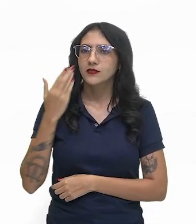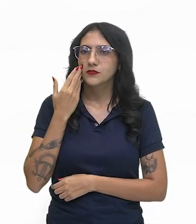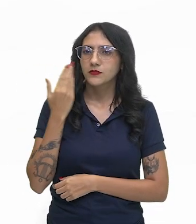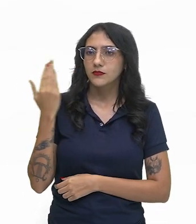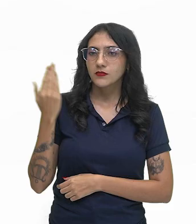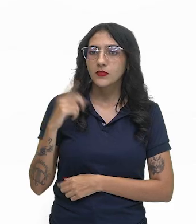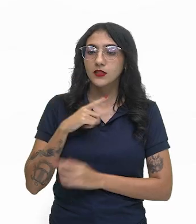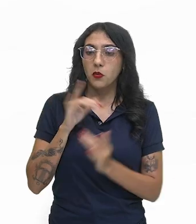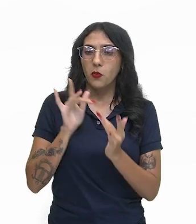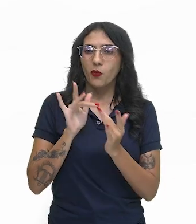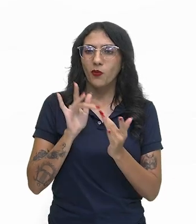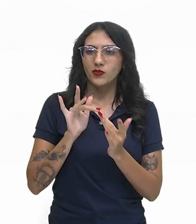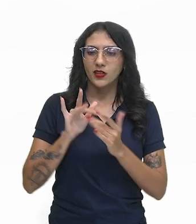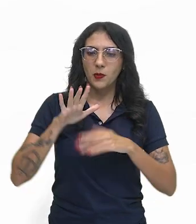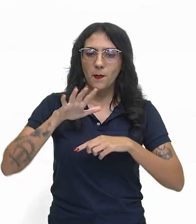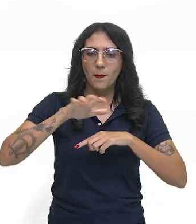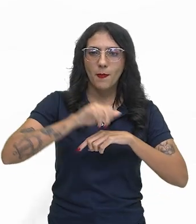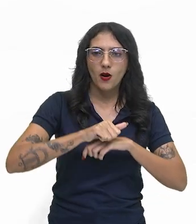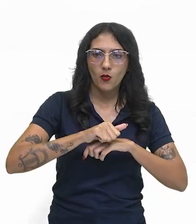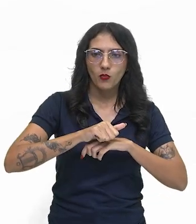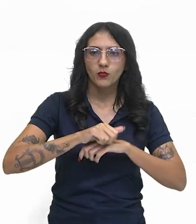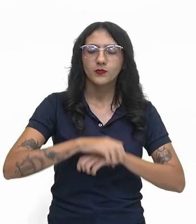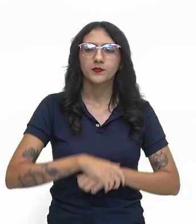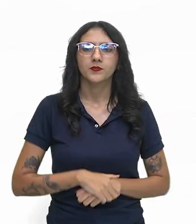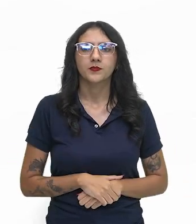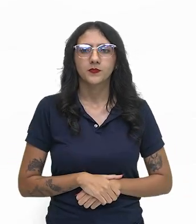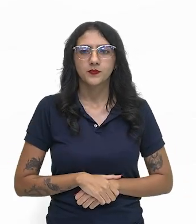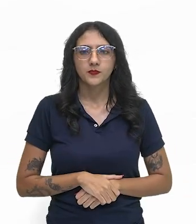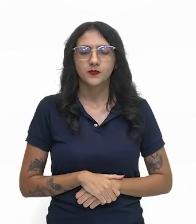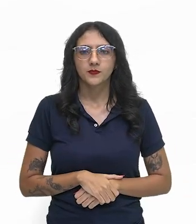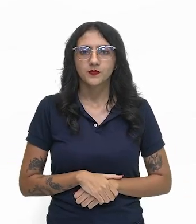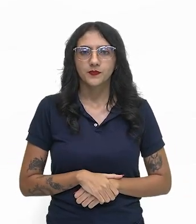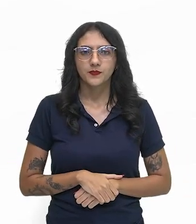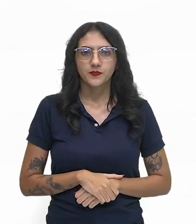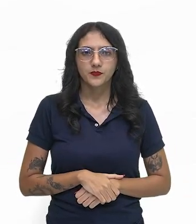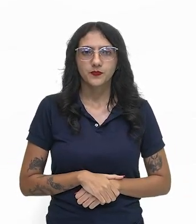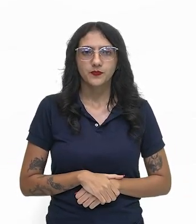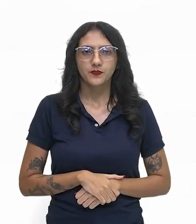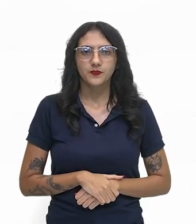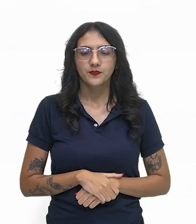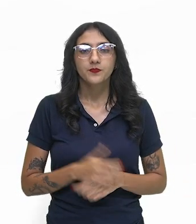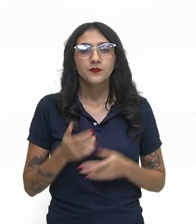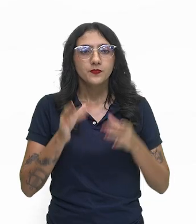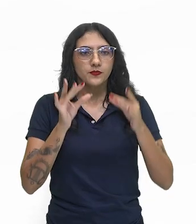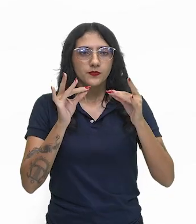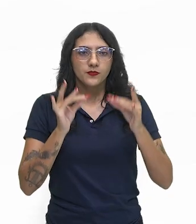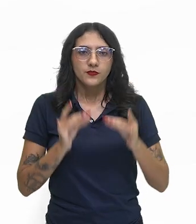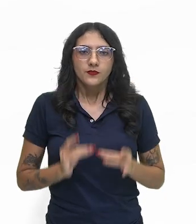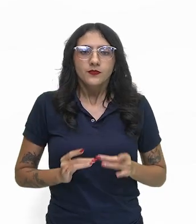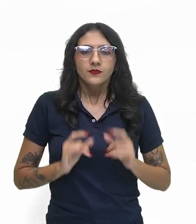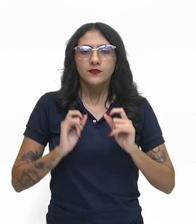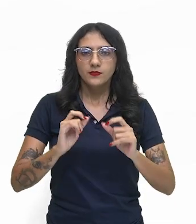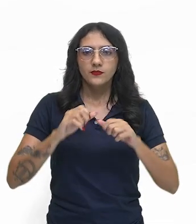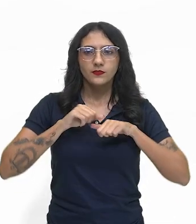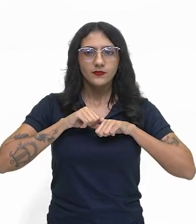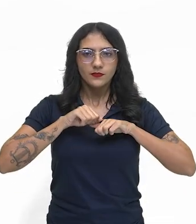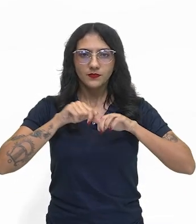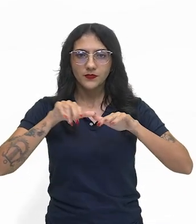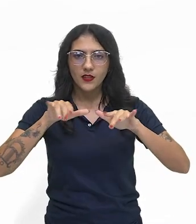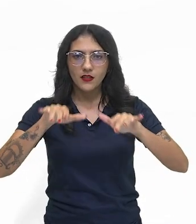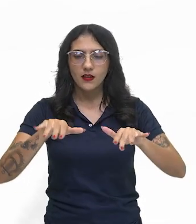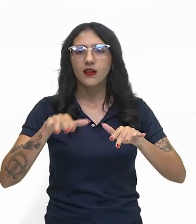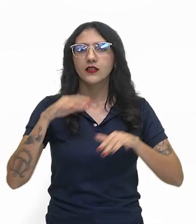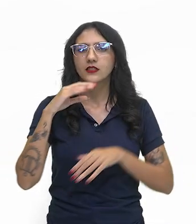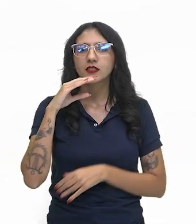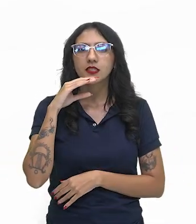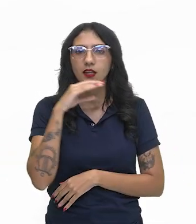esse calor para a mão. Então, vamos ver, vamos definir. O que é a condução? É a propagação de